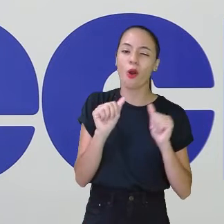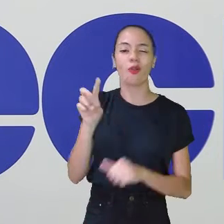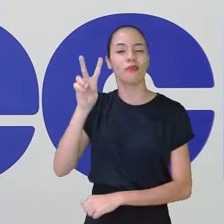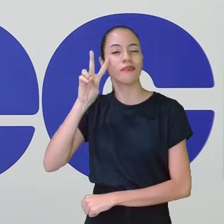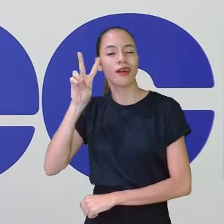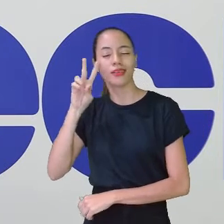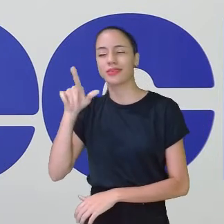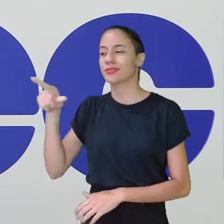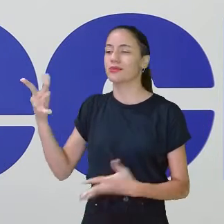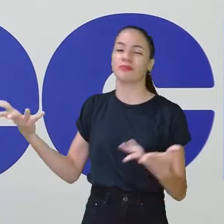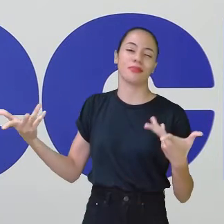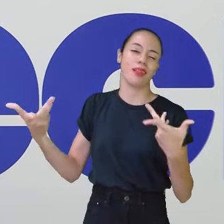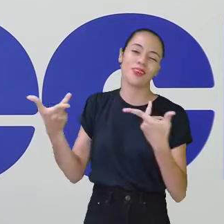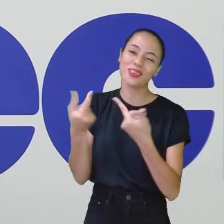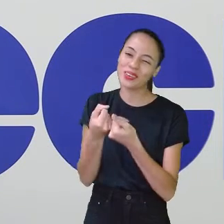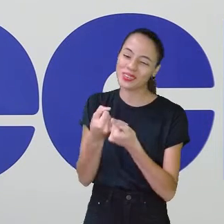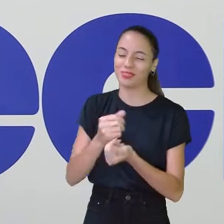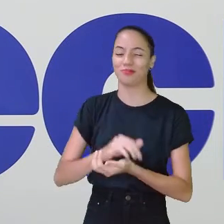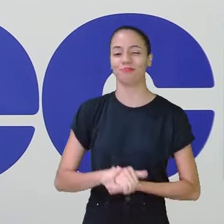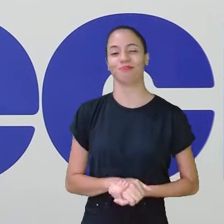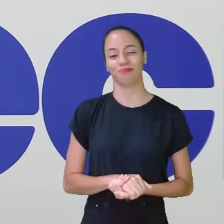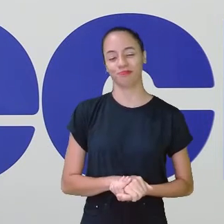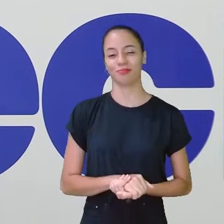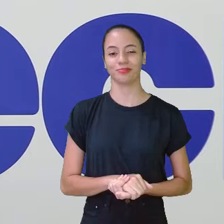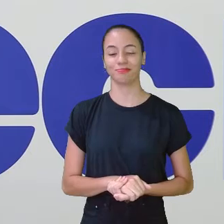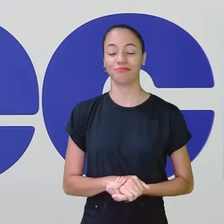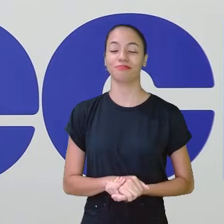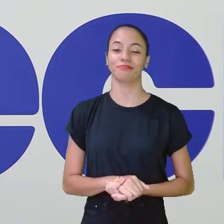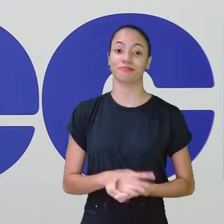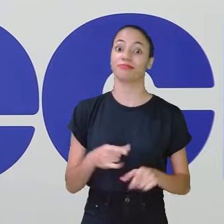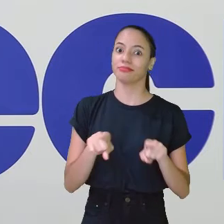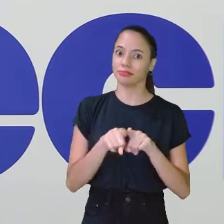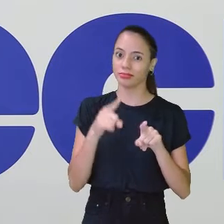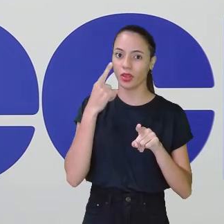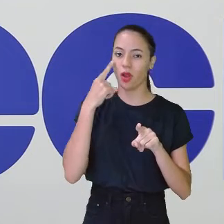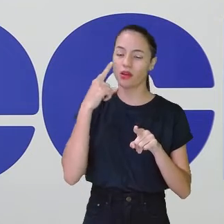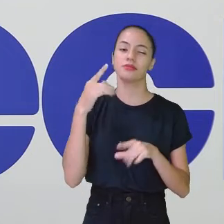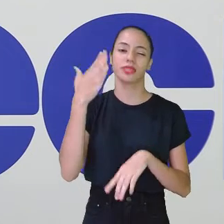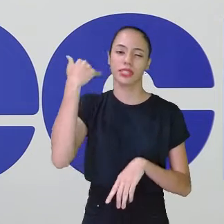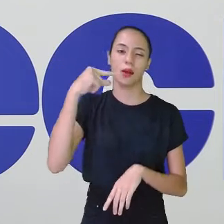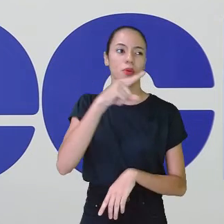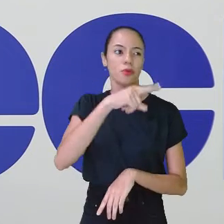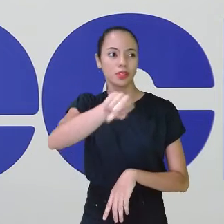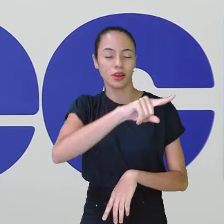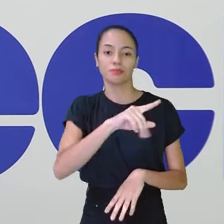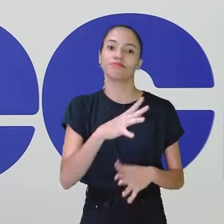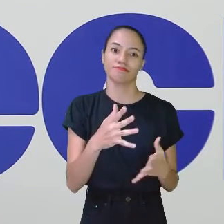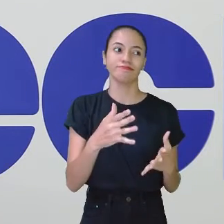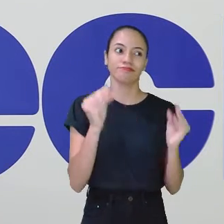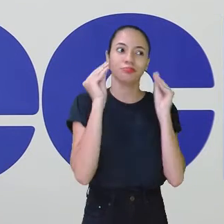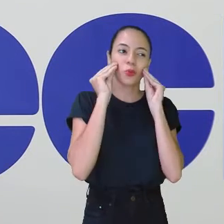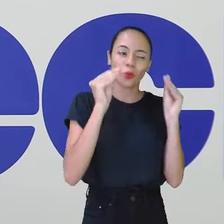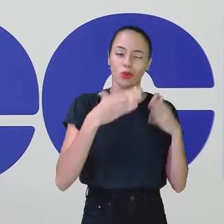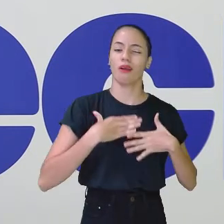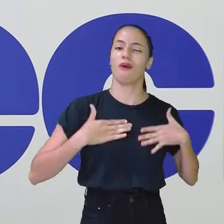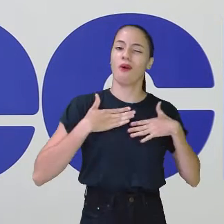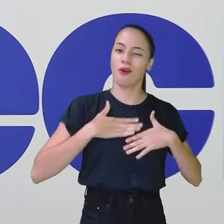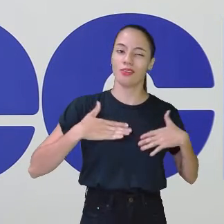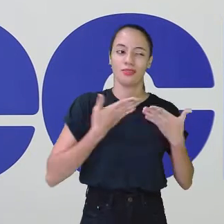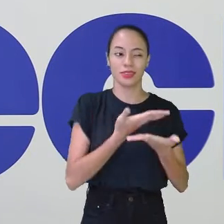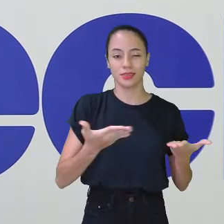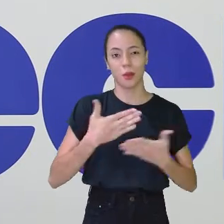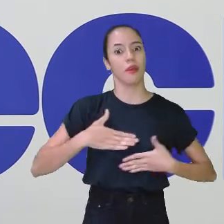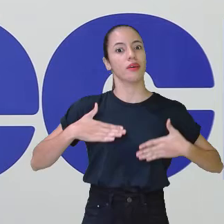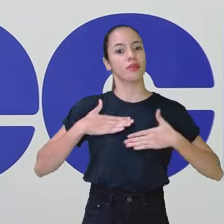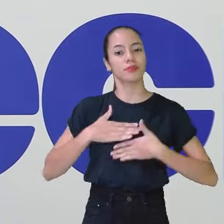né? Eita! Apesar de que, né? Ó, sabe, né? Profissionalismo. Vamos embora, minha gente! É um prazer